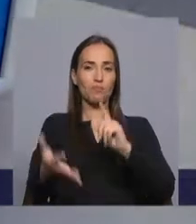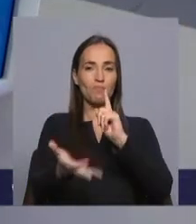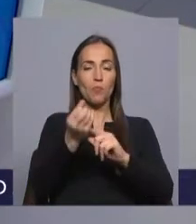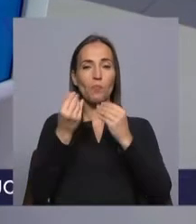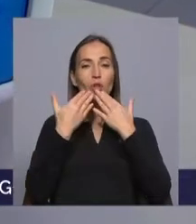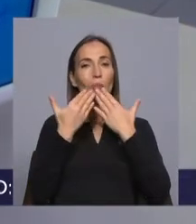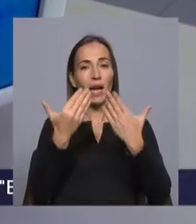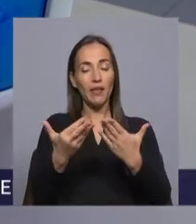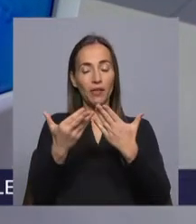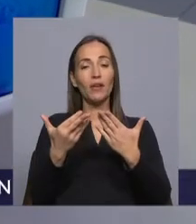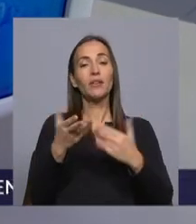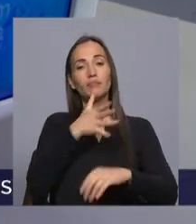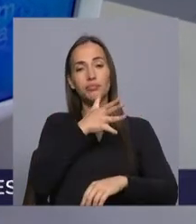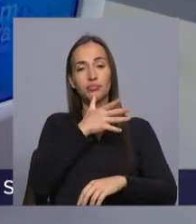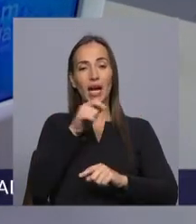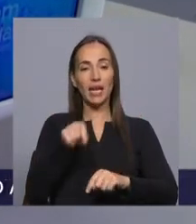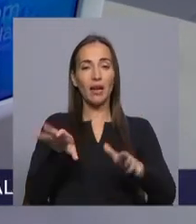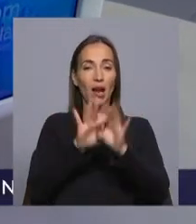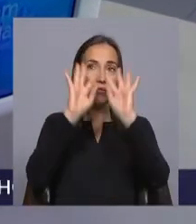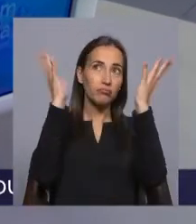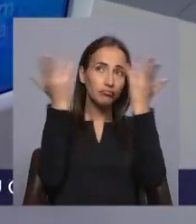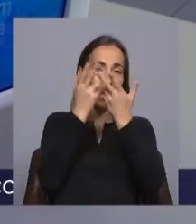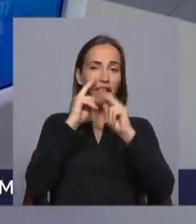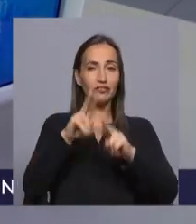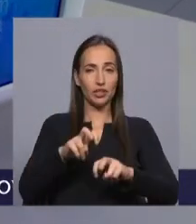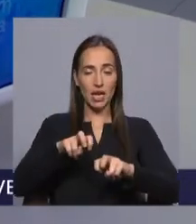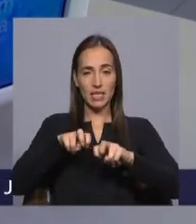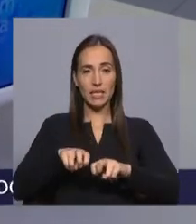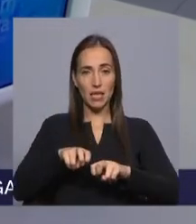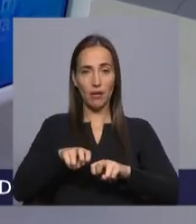mais uma vez aqui sobre a astronomia, a investigação sobre o espaço.